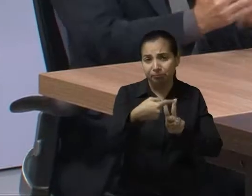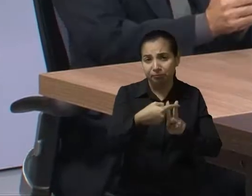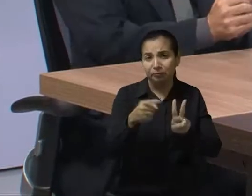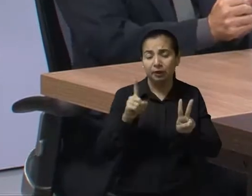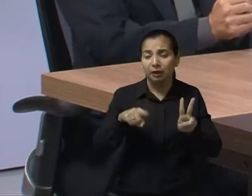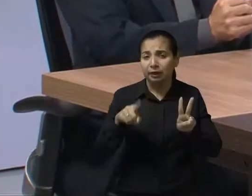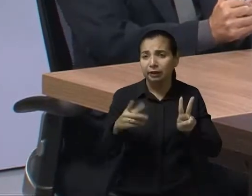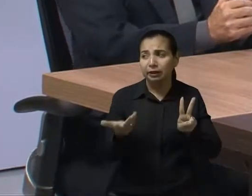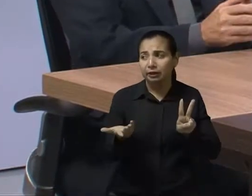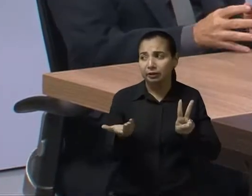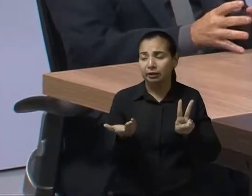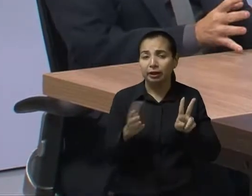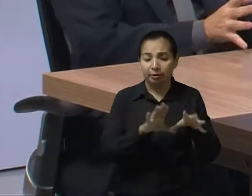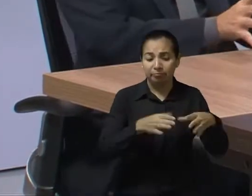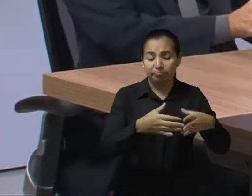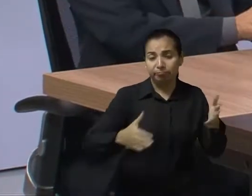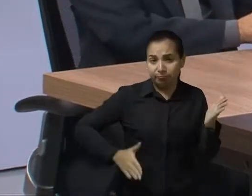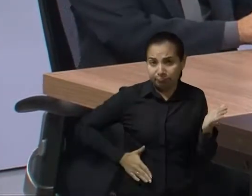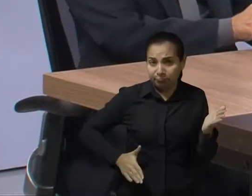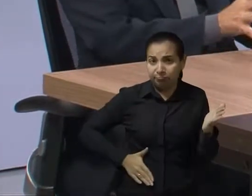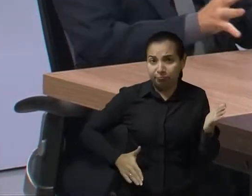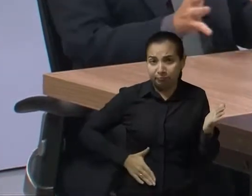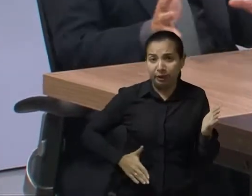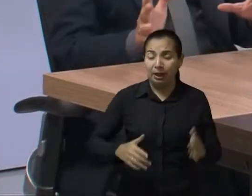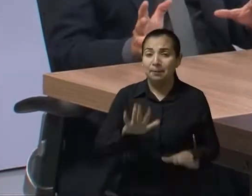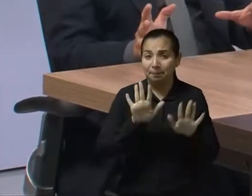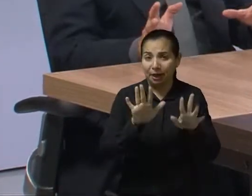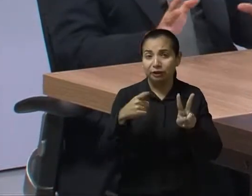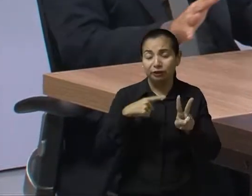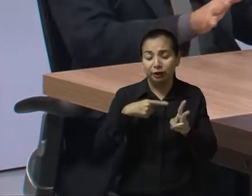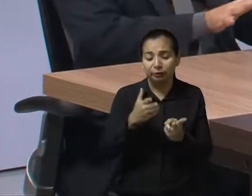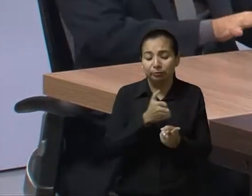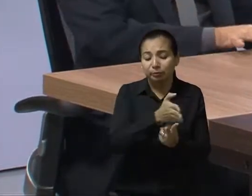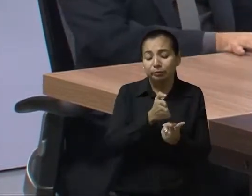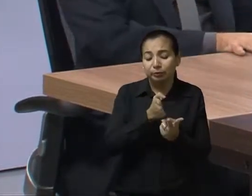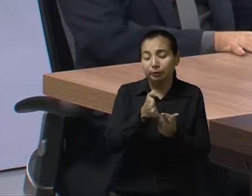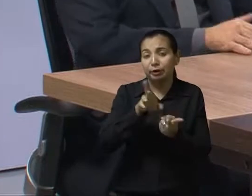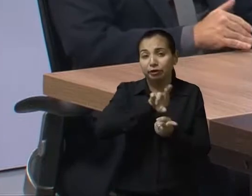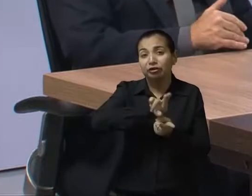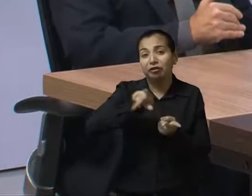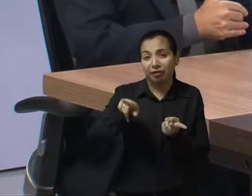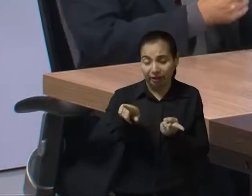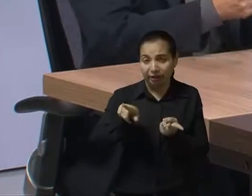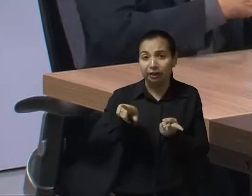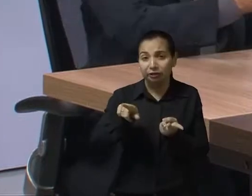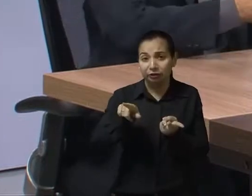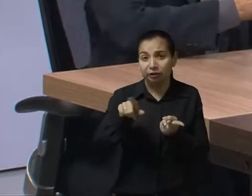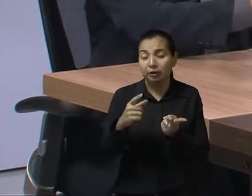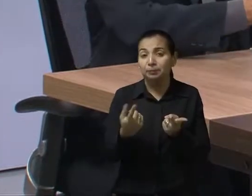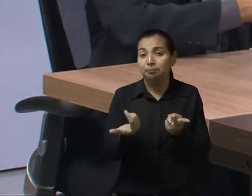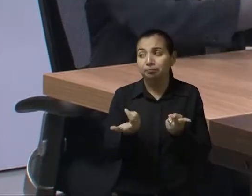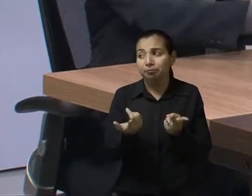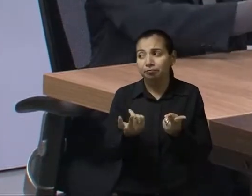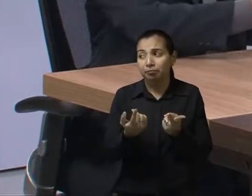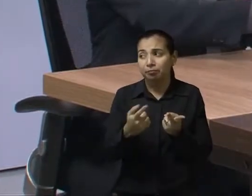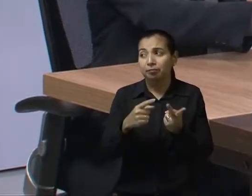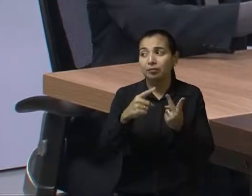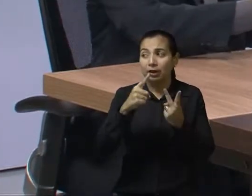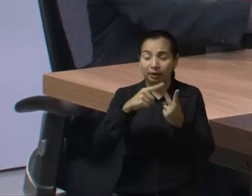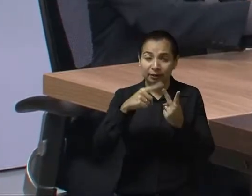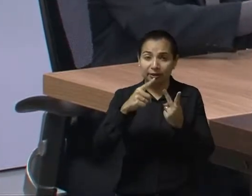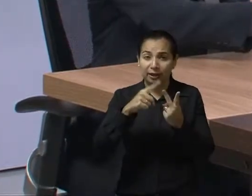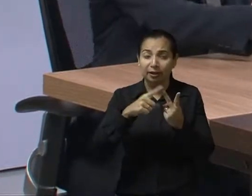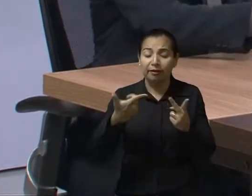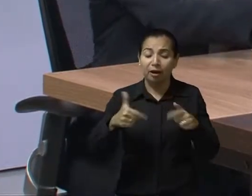fenômeno das facções criminosas, mas são duas instâncias diferenciadas. Uma é a